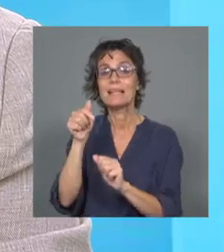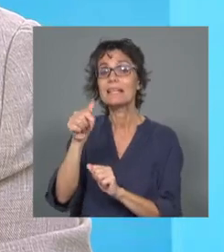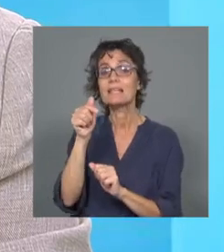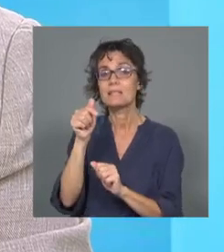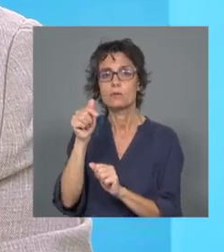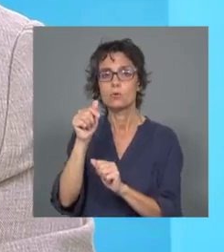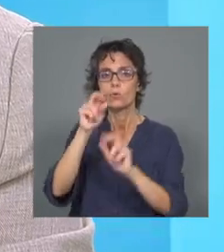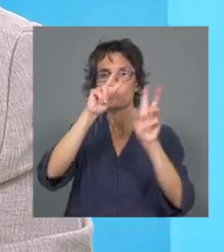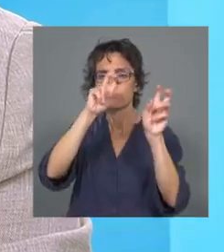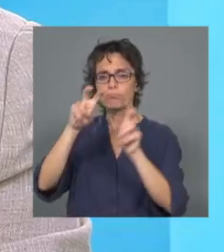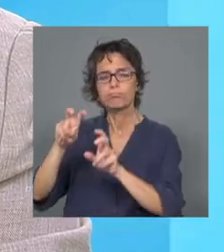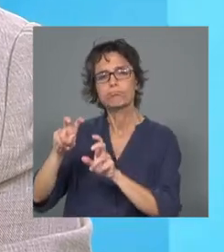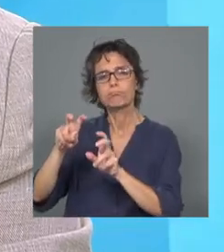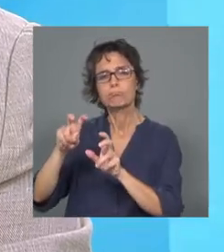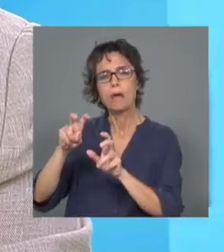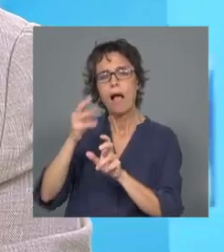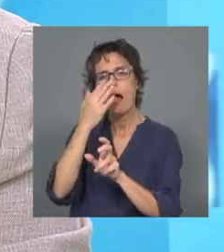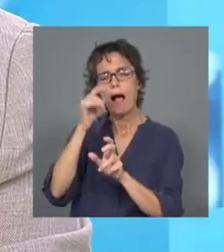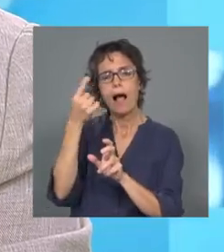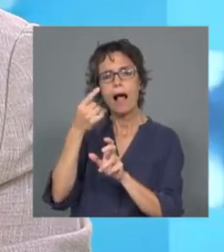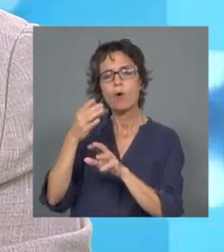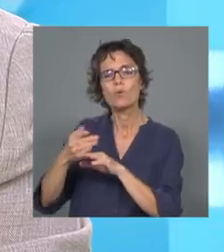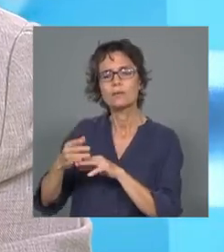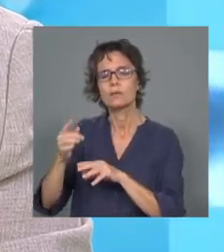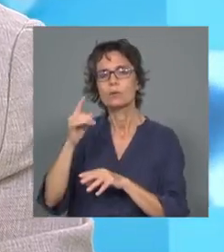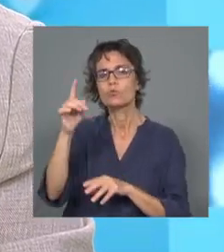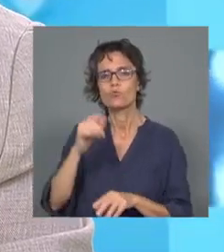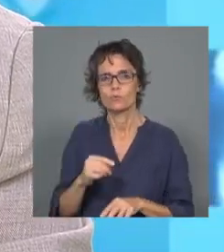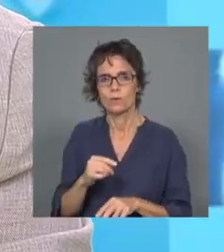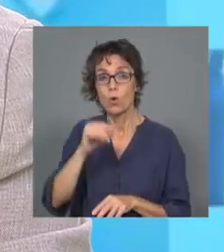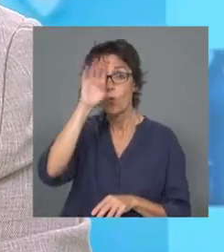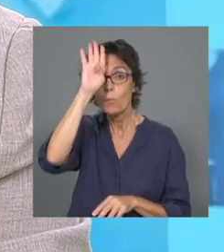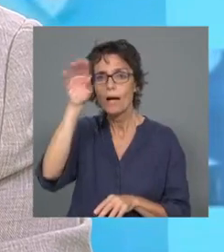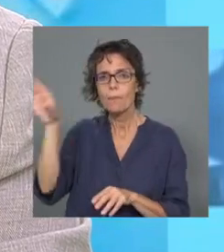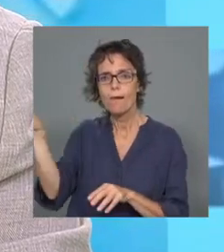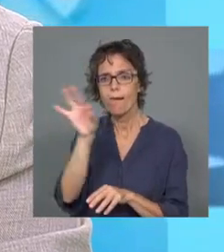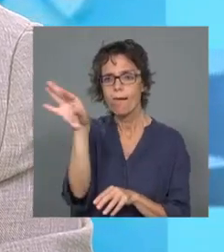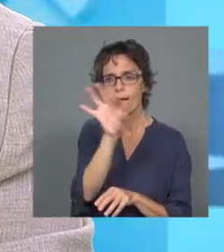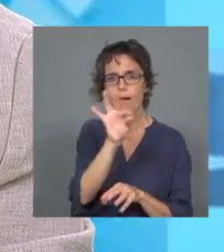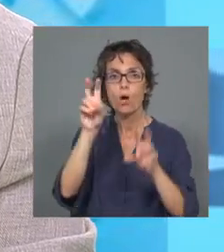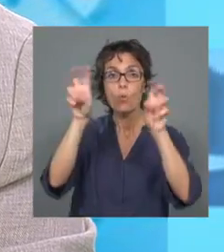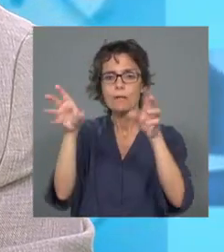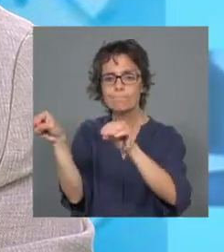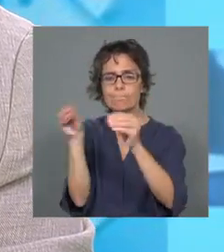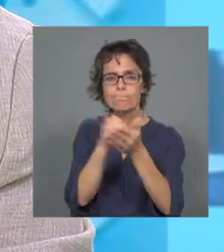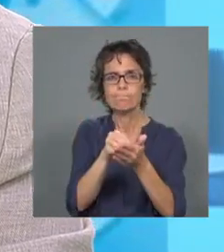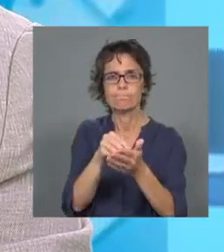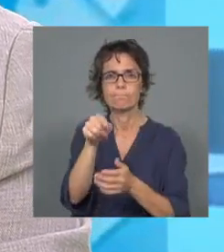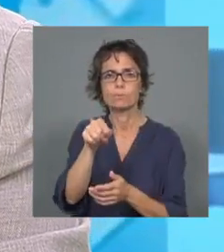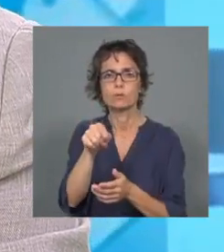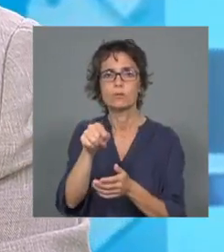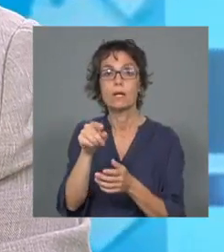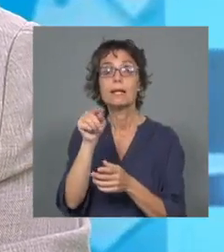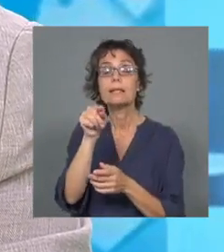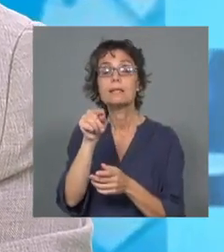periférico no pensamento do Papa. Esta economia de Francisco, porém, não é a economia do Papa Francisco, é a economia de Francisco